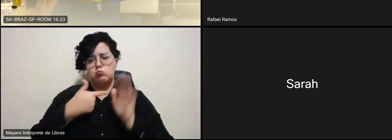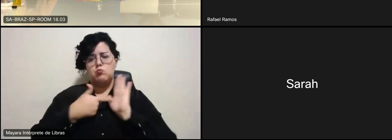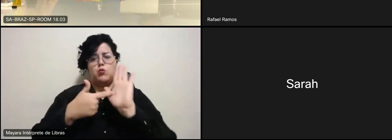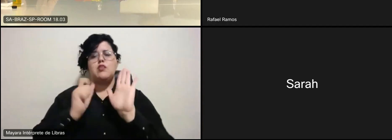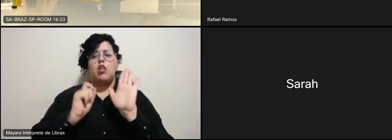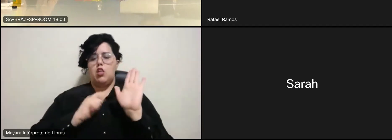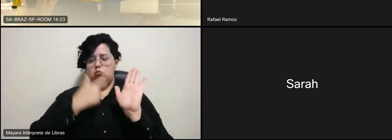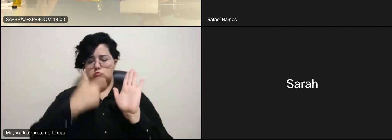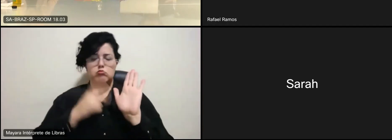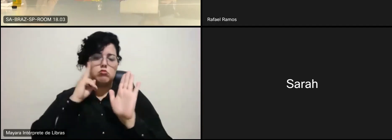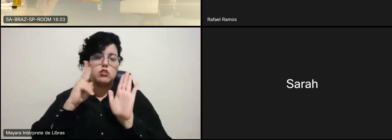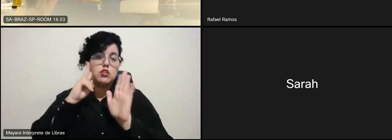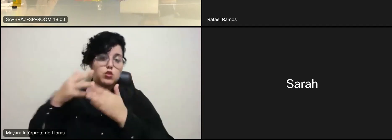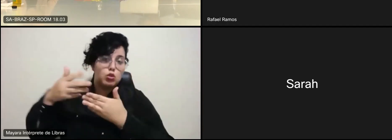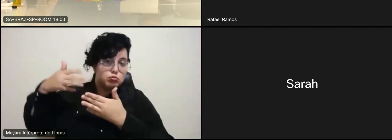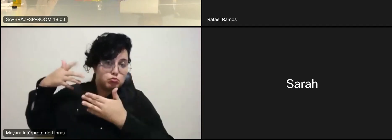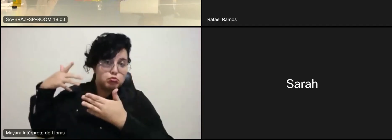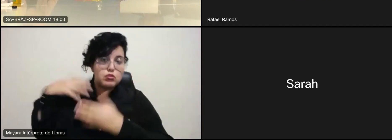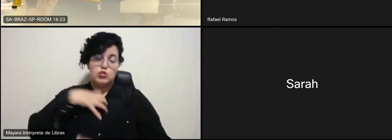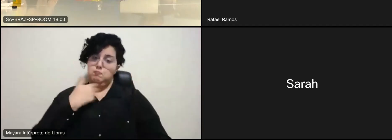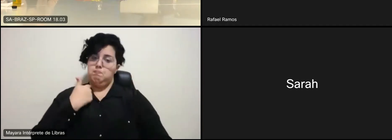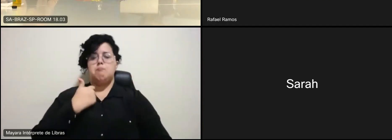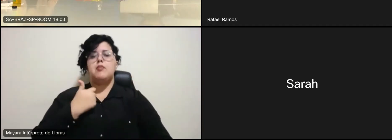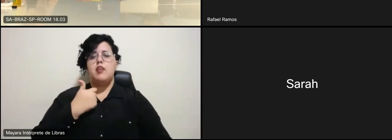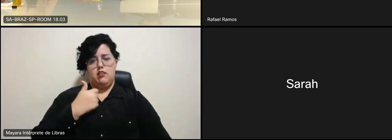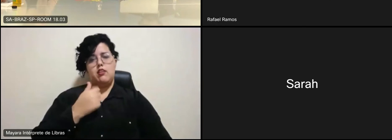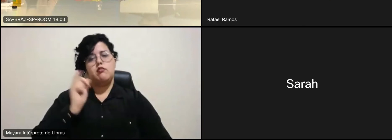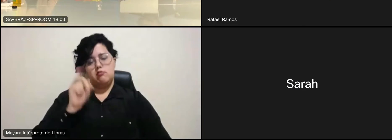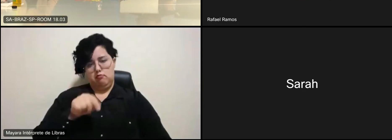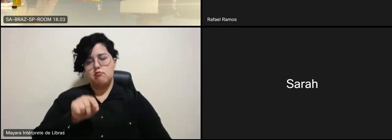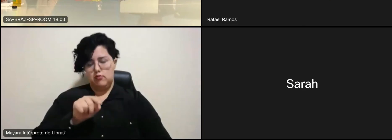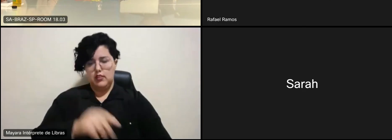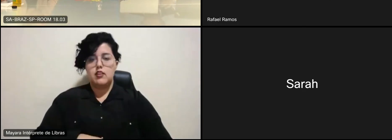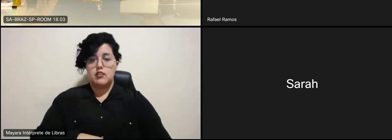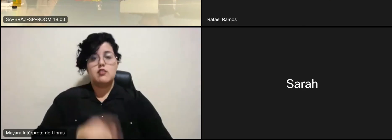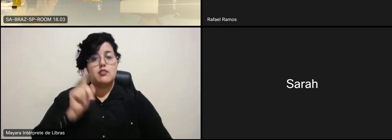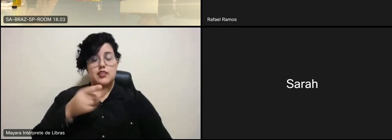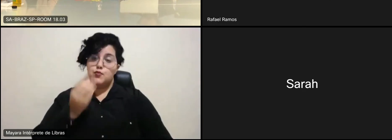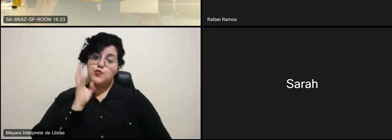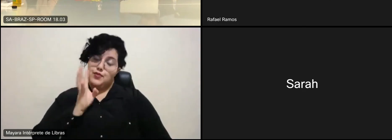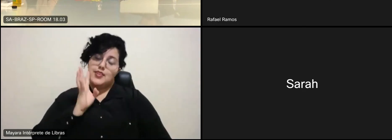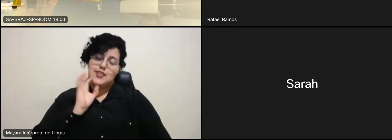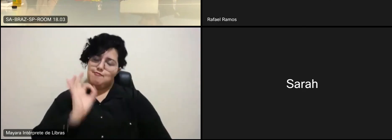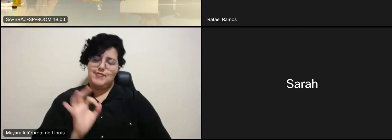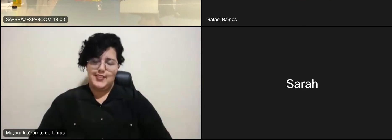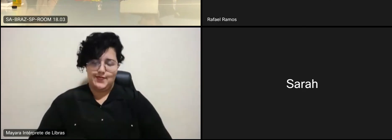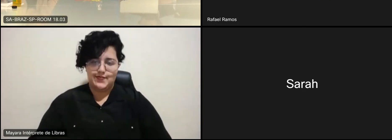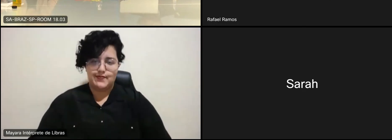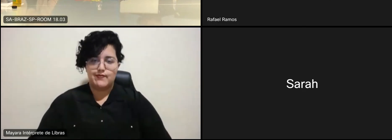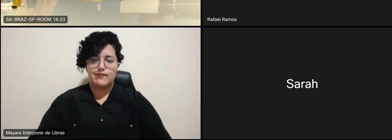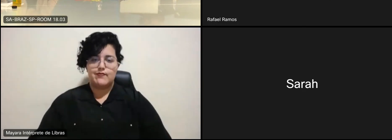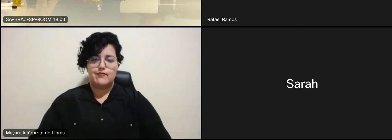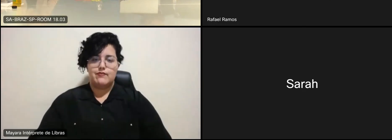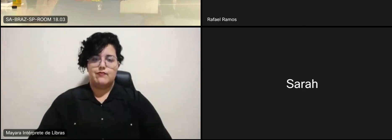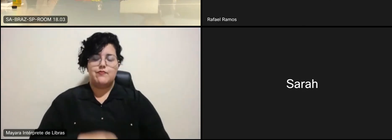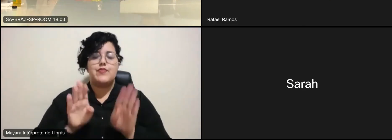legal, é um programa que é feito aqui há um tempo já. E é muito bacana, é muito legal mesmo. Acho que